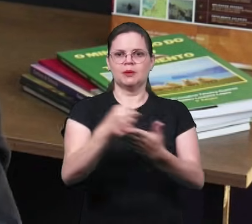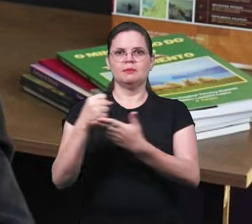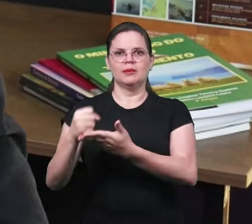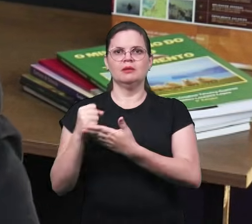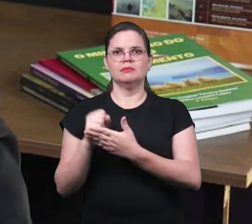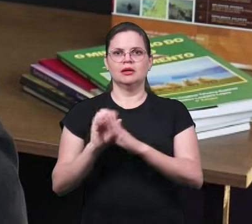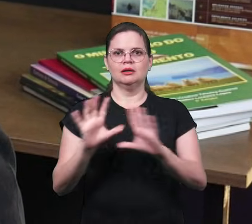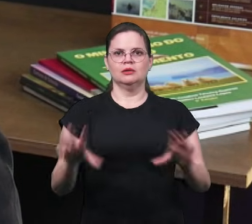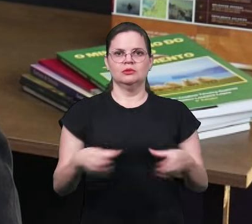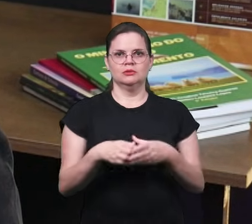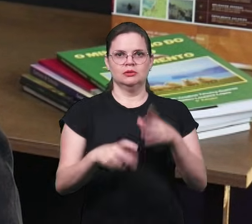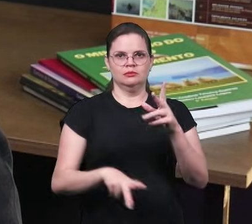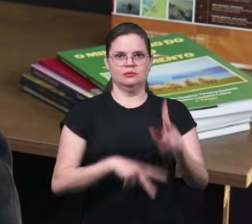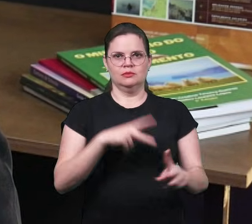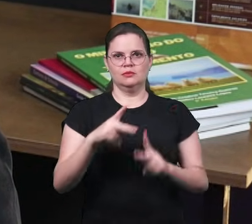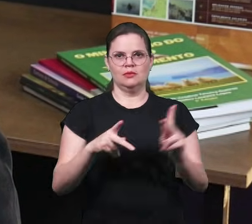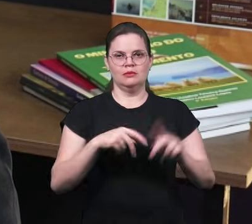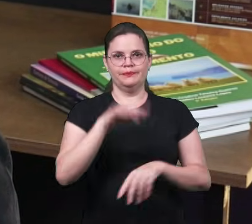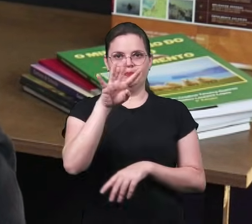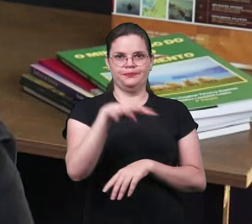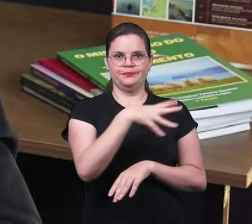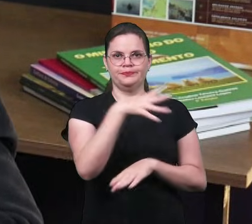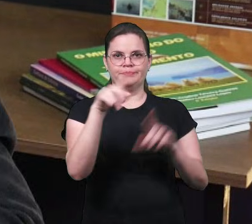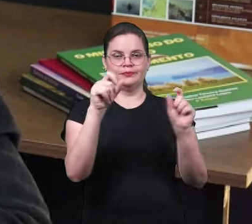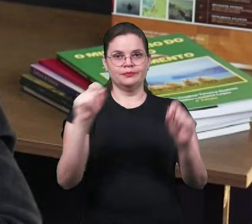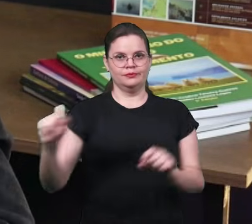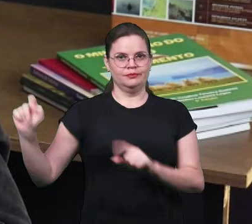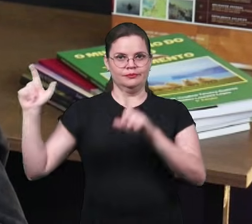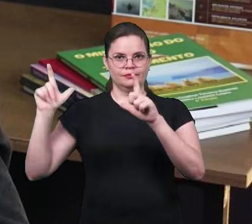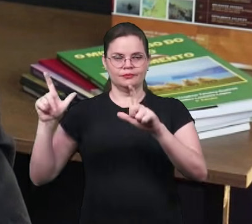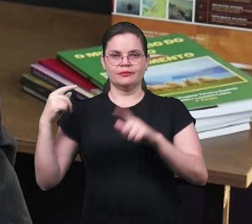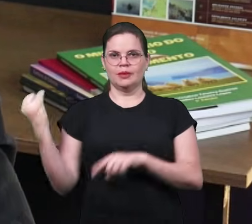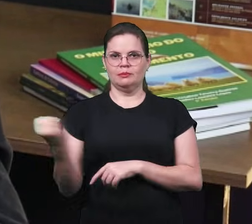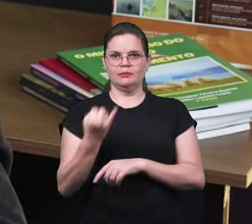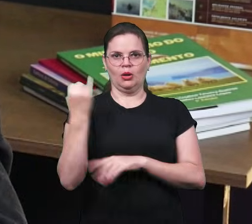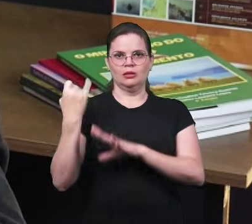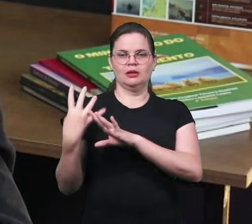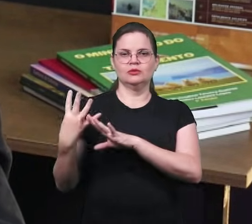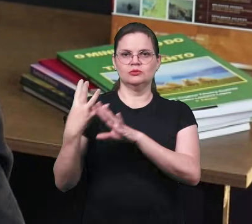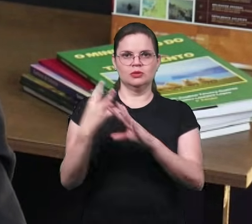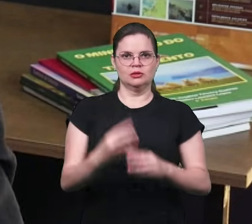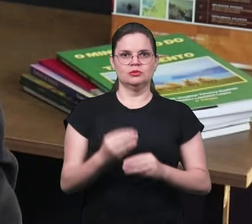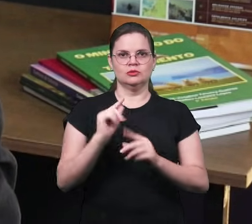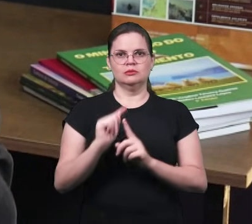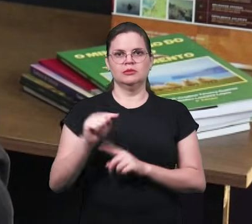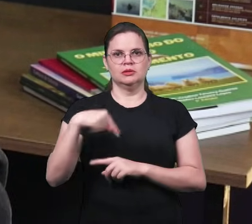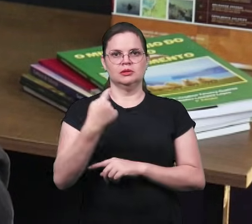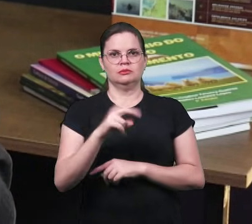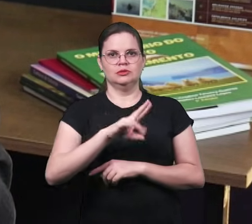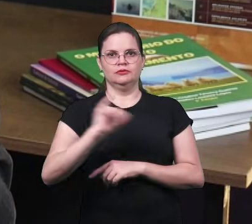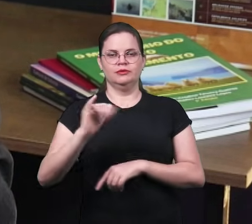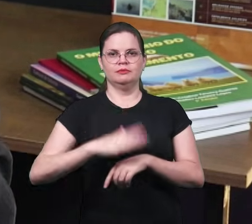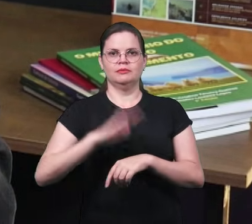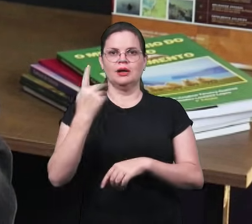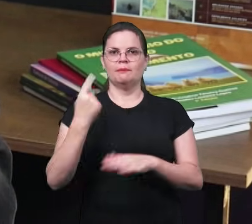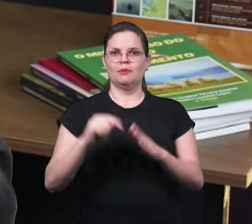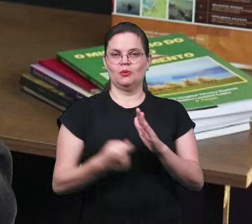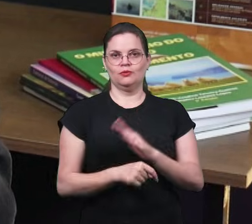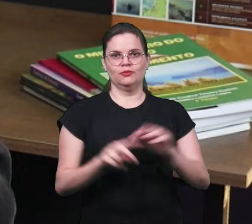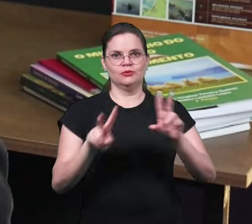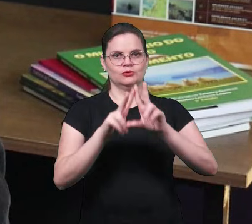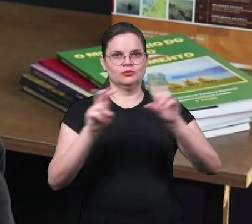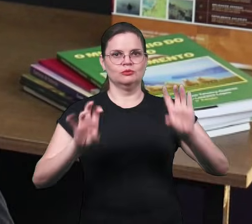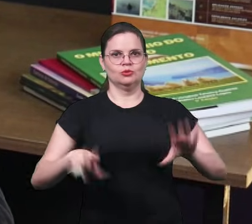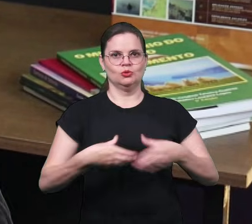que você falasse, é uma tabela até importante para a gente fazer esse resumo, e depois nós vamos aprofundar um pouquinho sobre